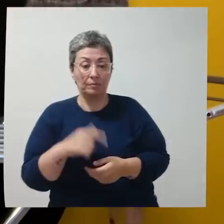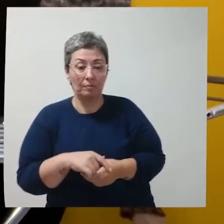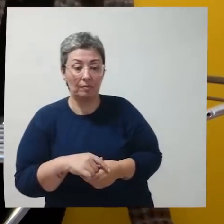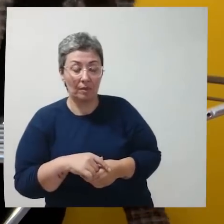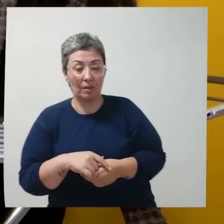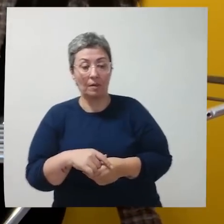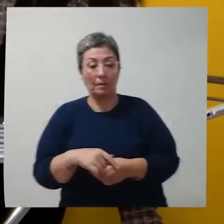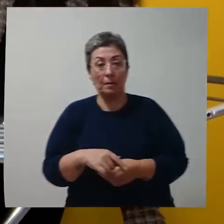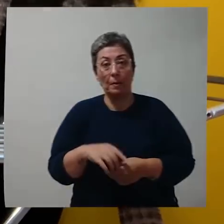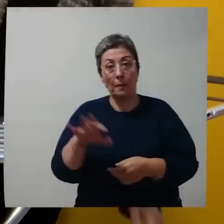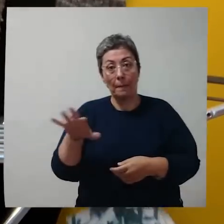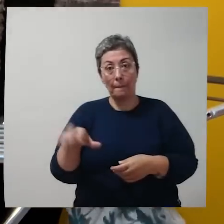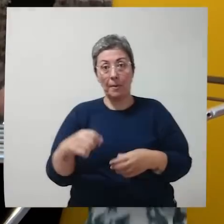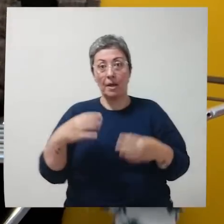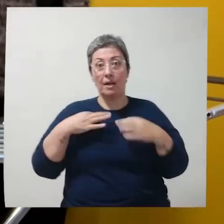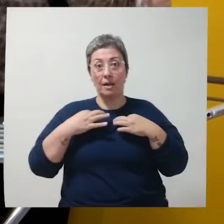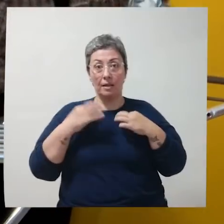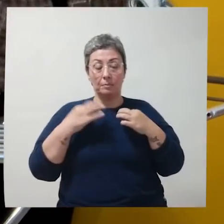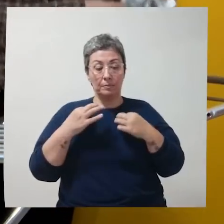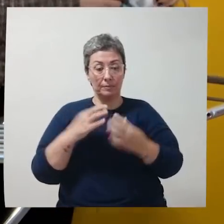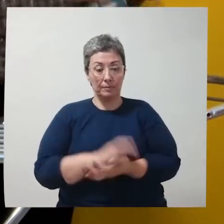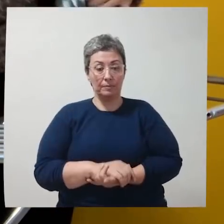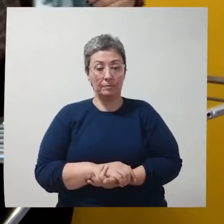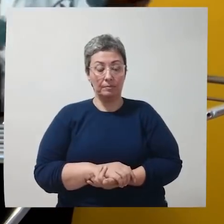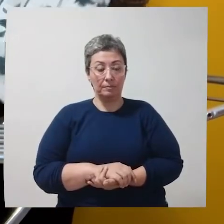Augusto, pega a camiseta.